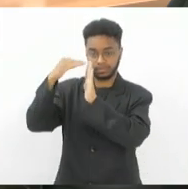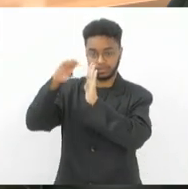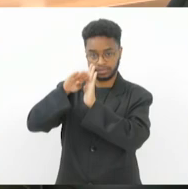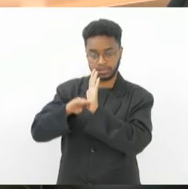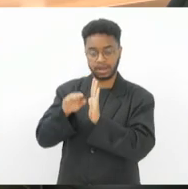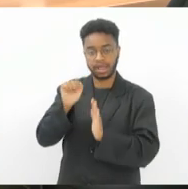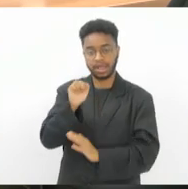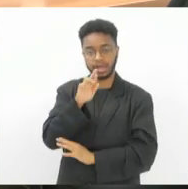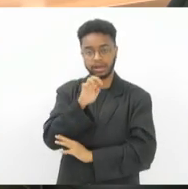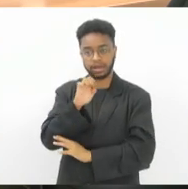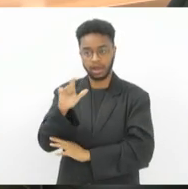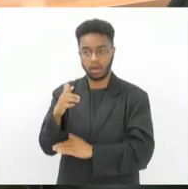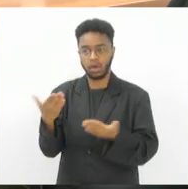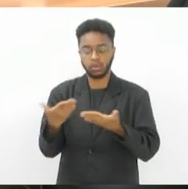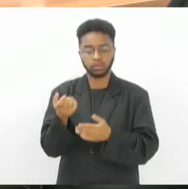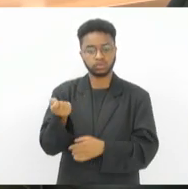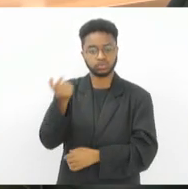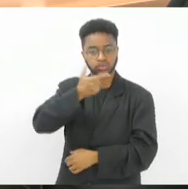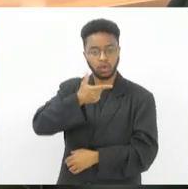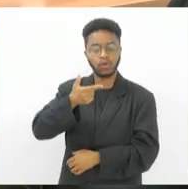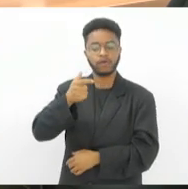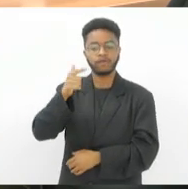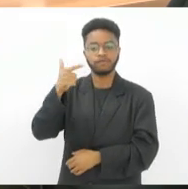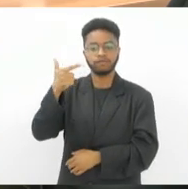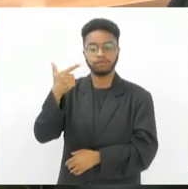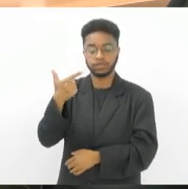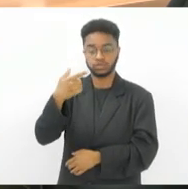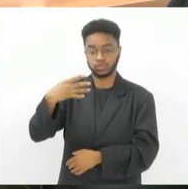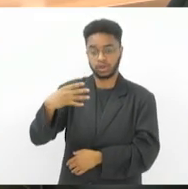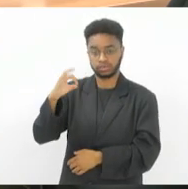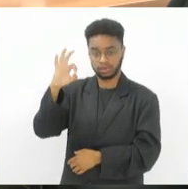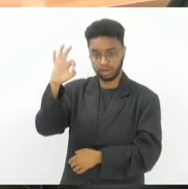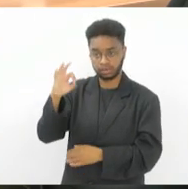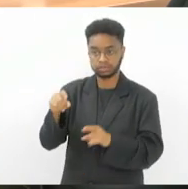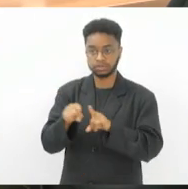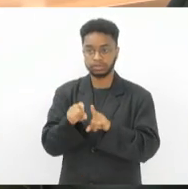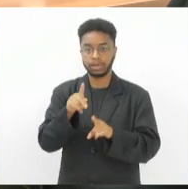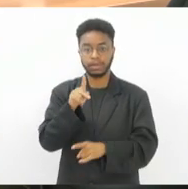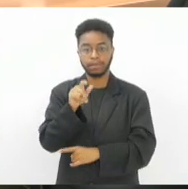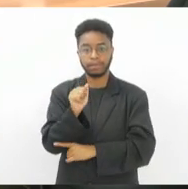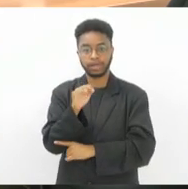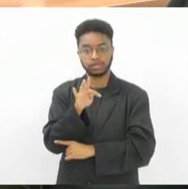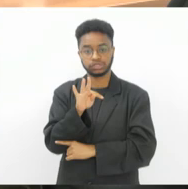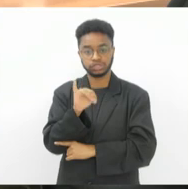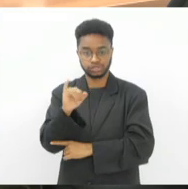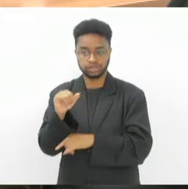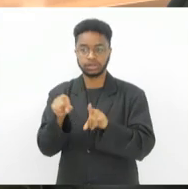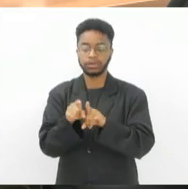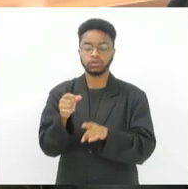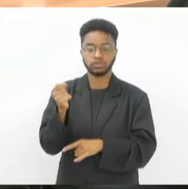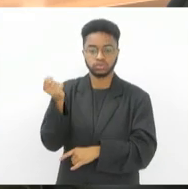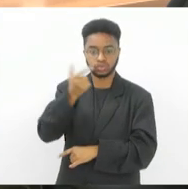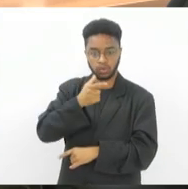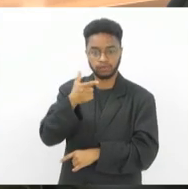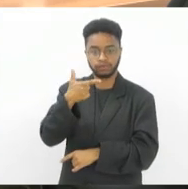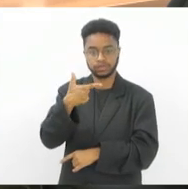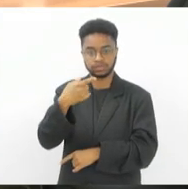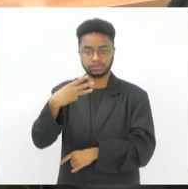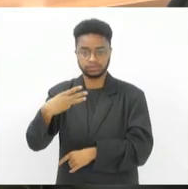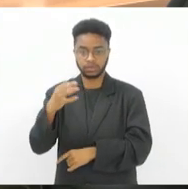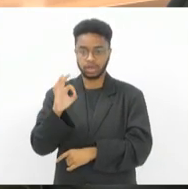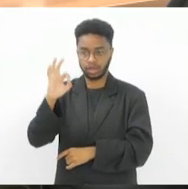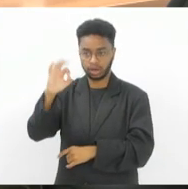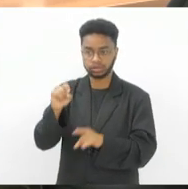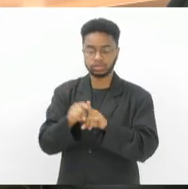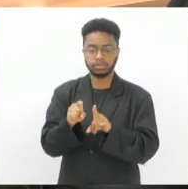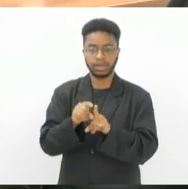Areal está com sol, 24 graus nesse momento. Paty do Alferes também com sol, 23 graus. 24